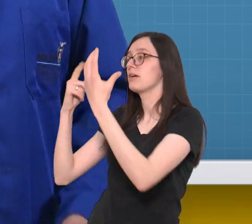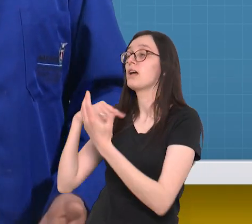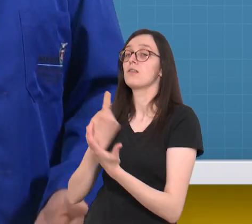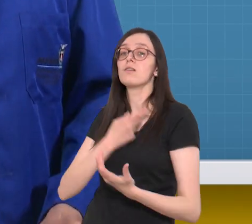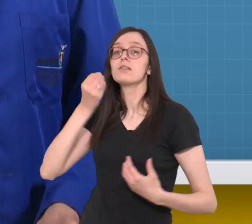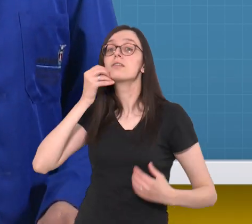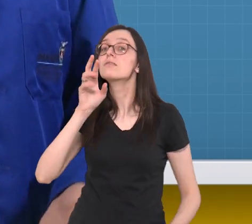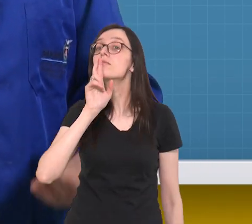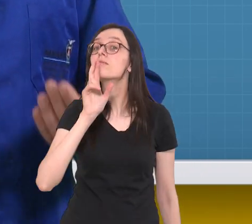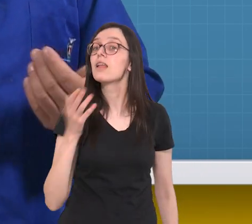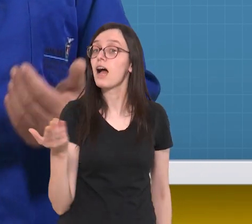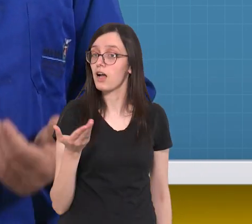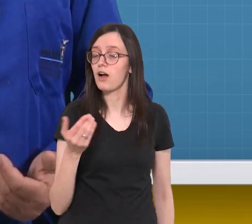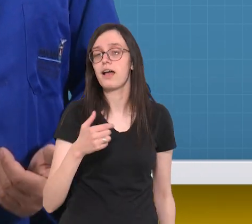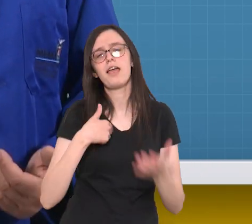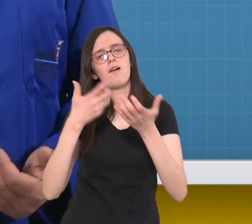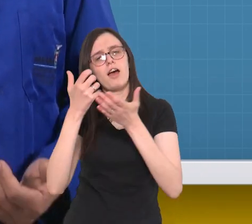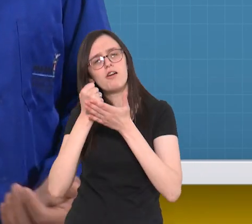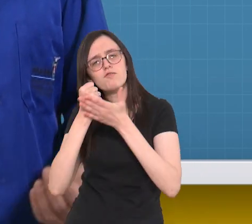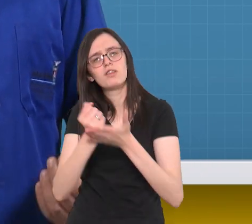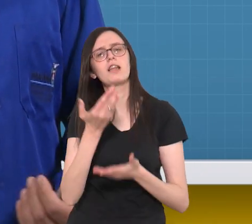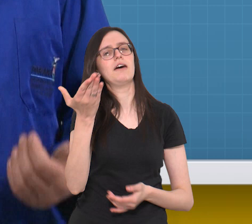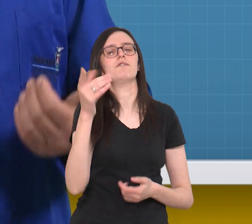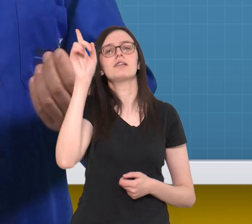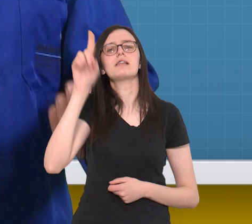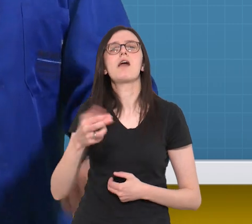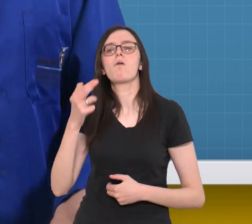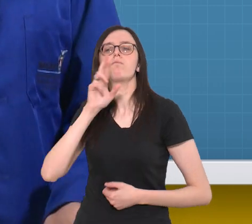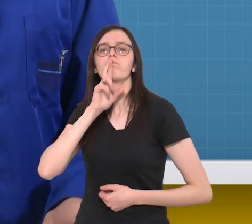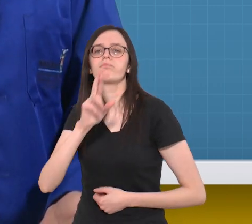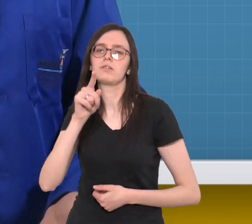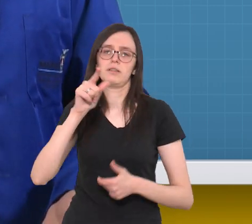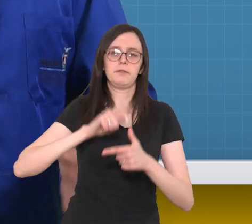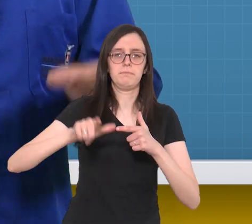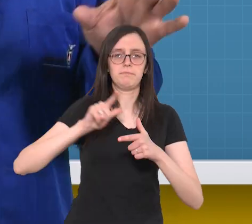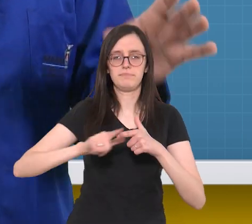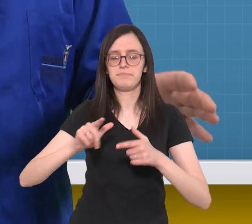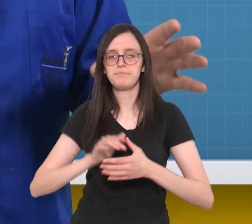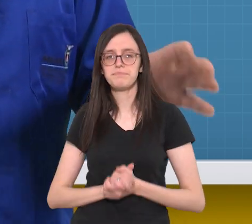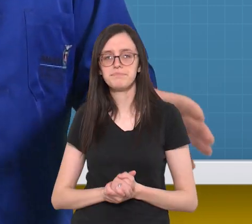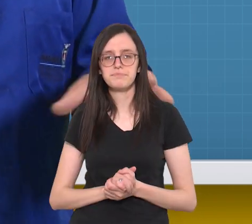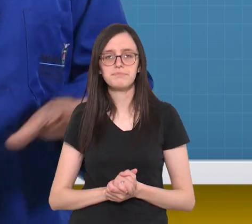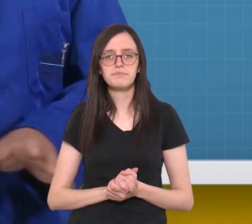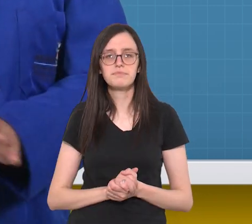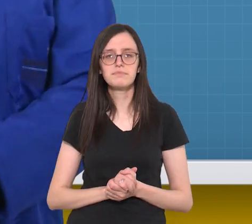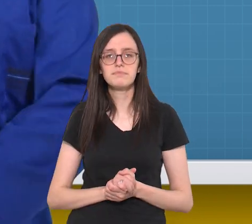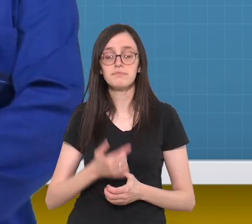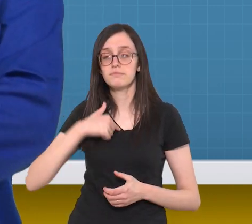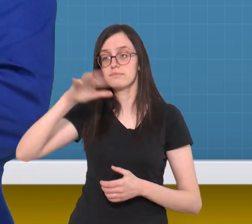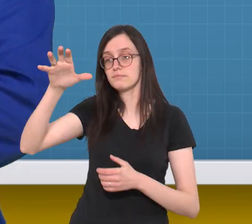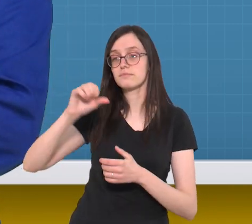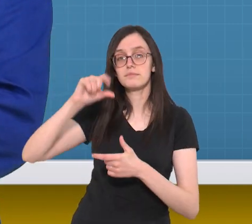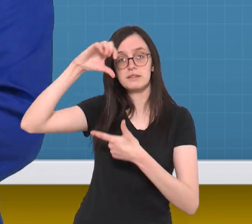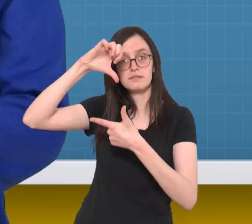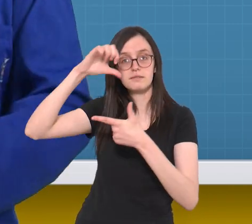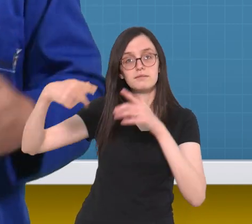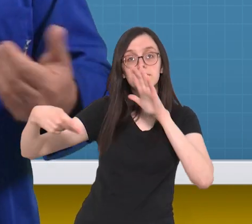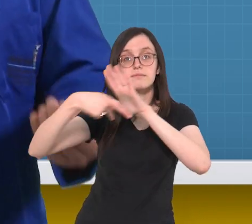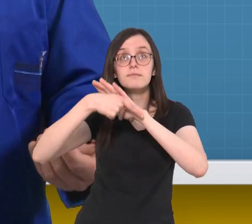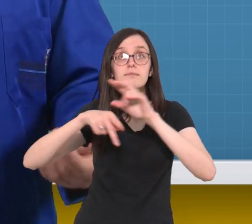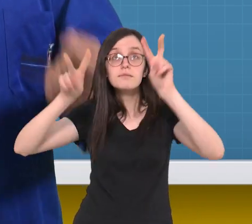aqui para resolvê-los e eu quero ajudar vocês a resolver esses problemas. Então eu pego problemas relacionados ao